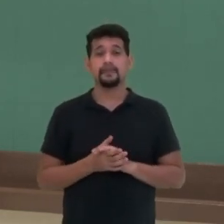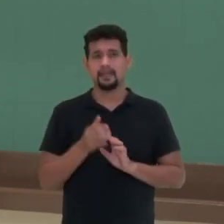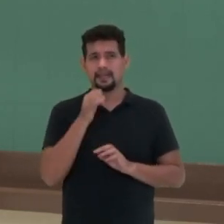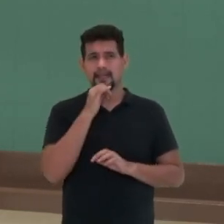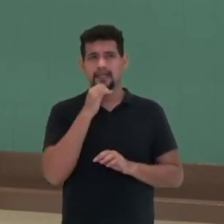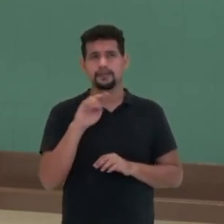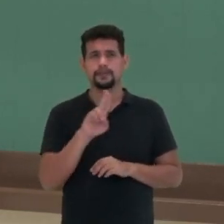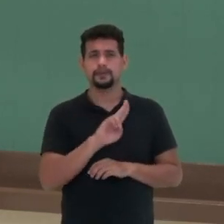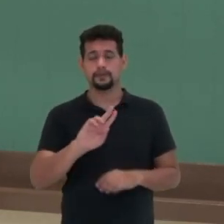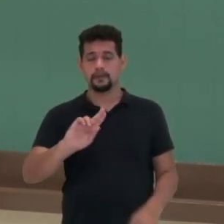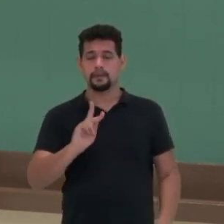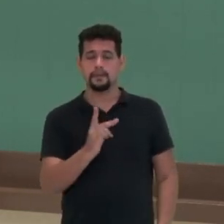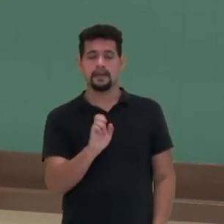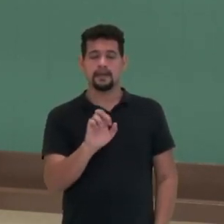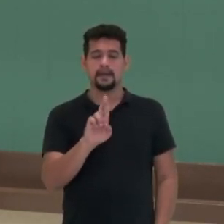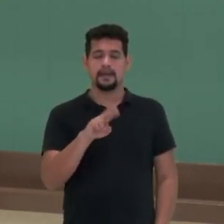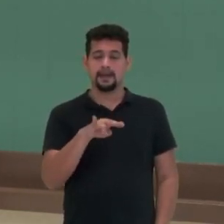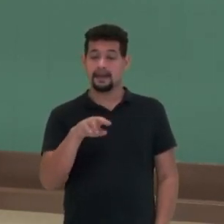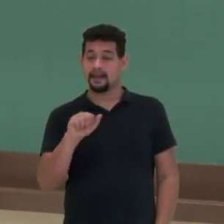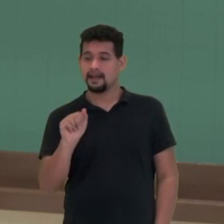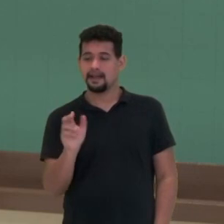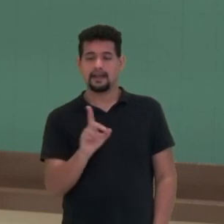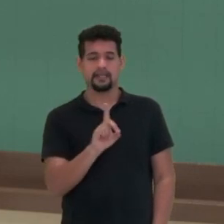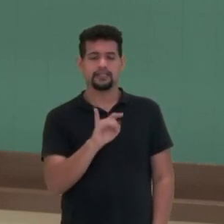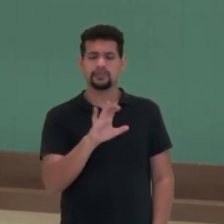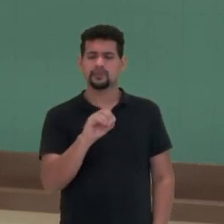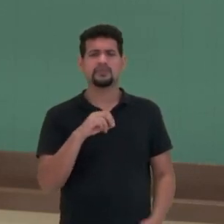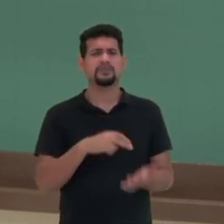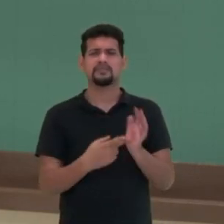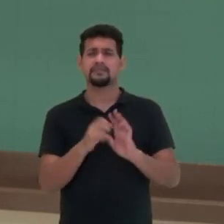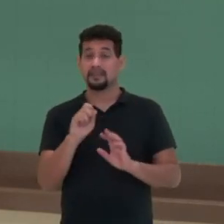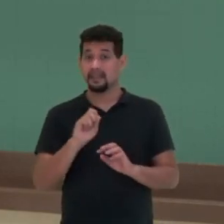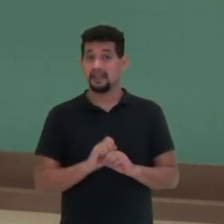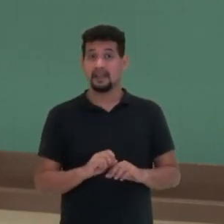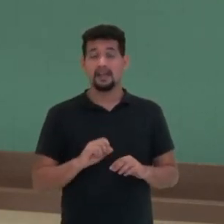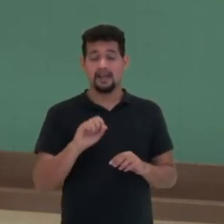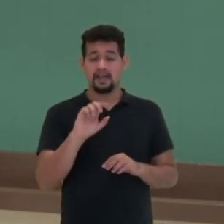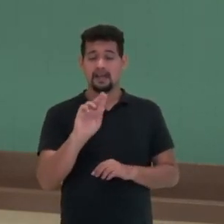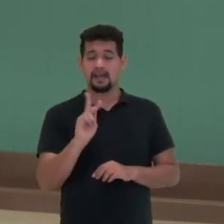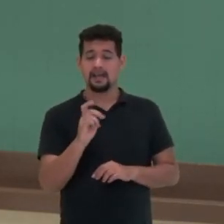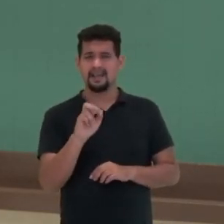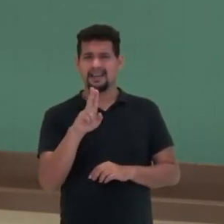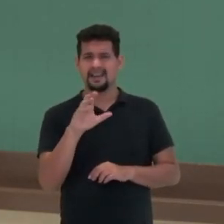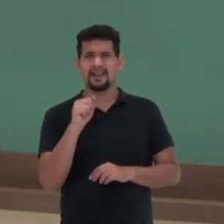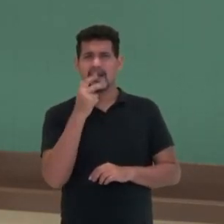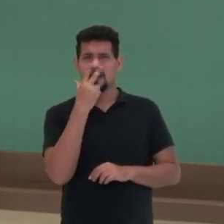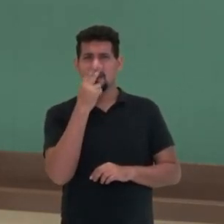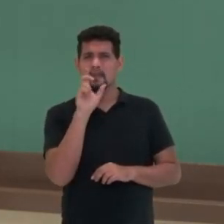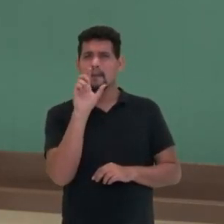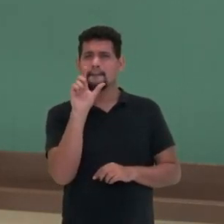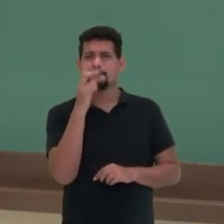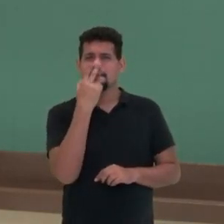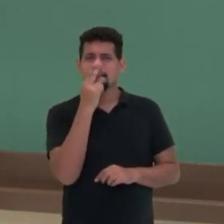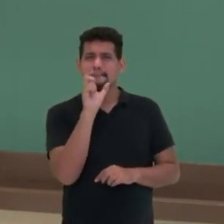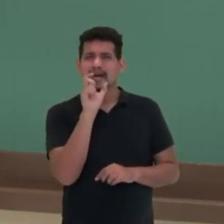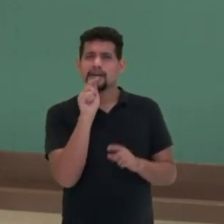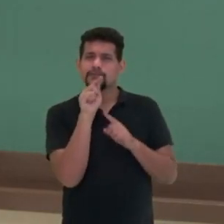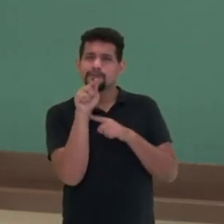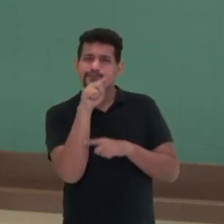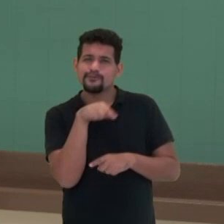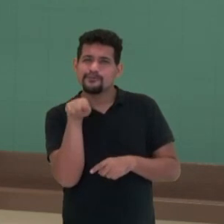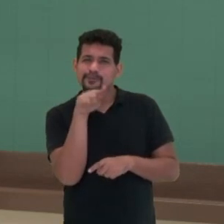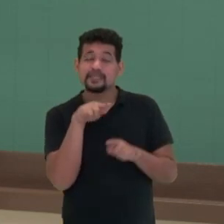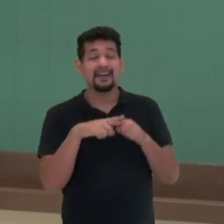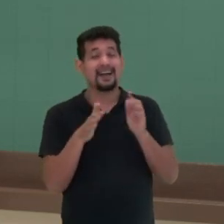a hérnia de disco. O que é a hérnia de disco? Entre as vértebras nós temos um disquinho de cartilagem. às vezes ocorre